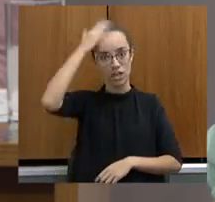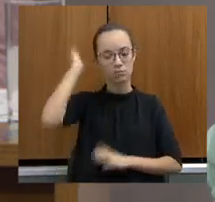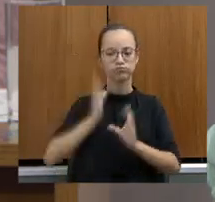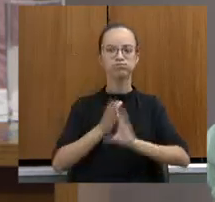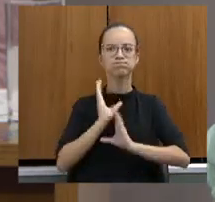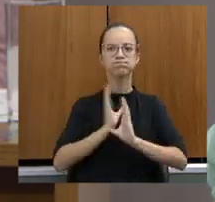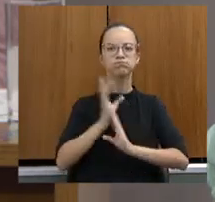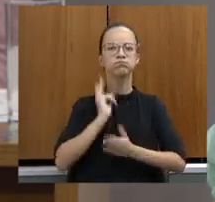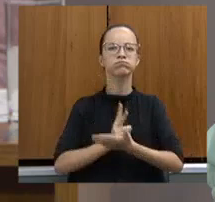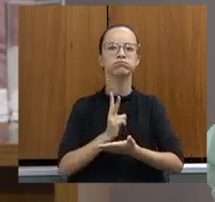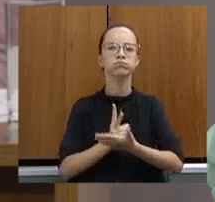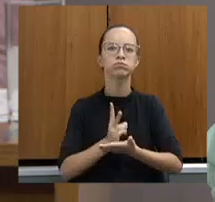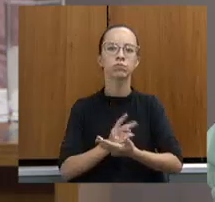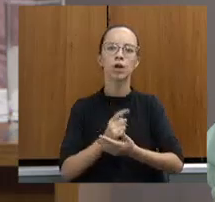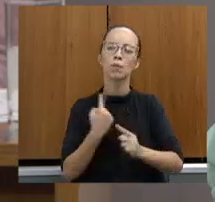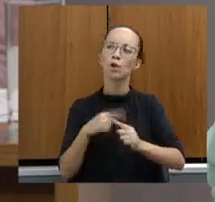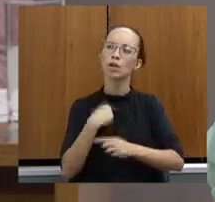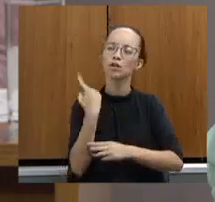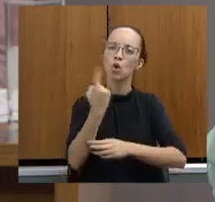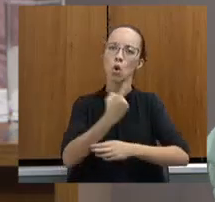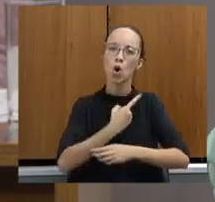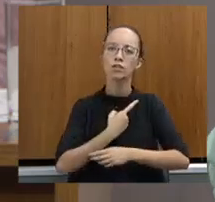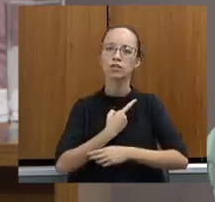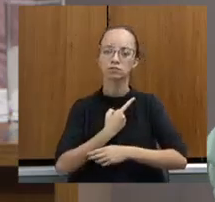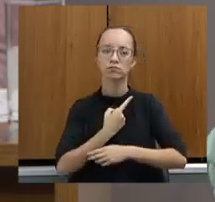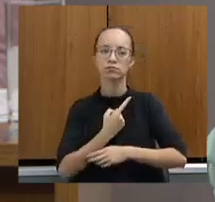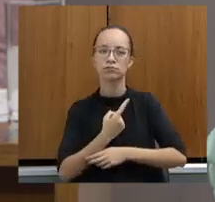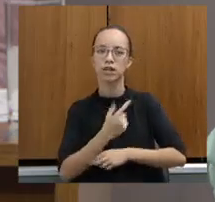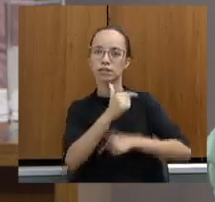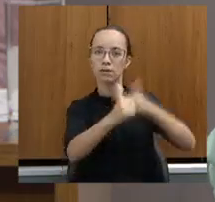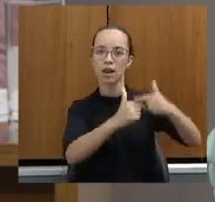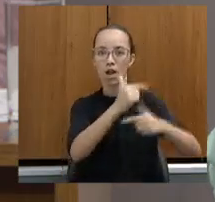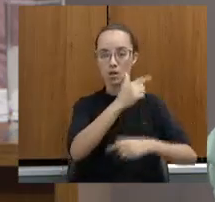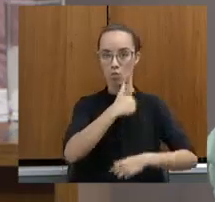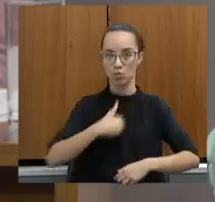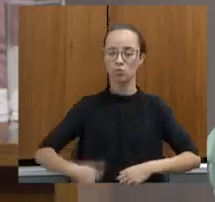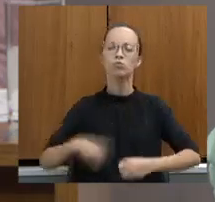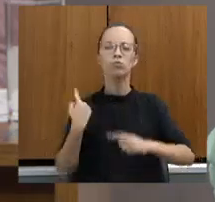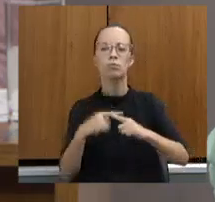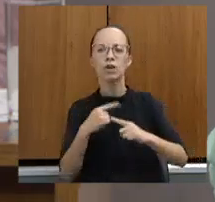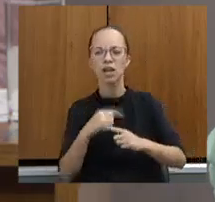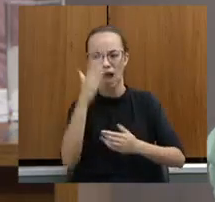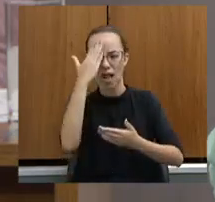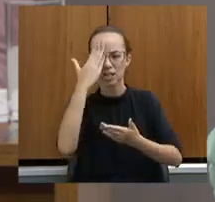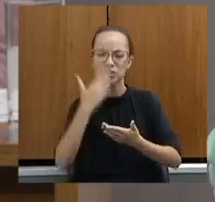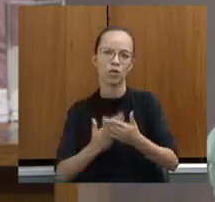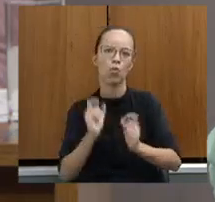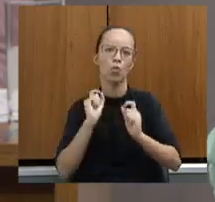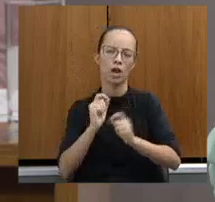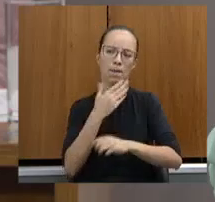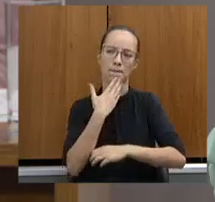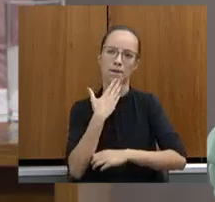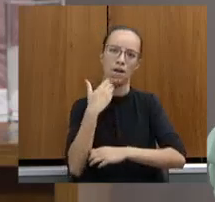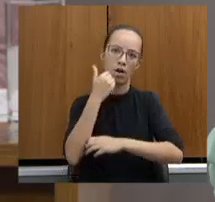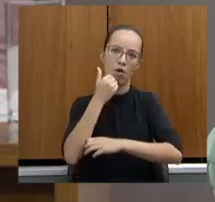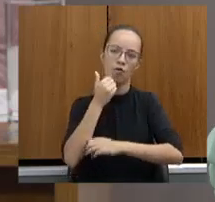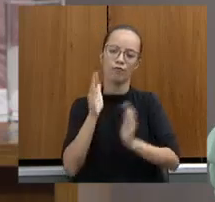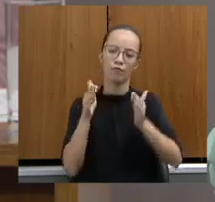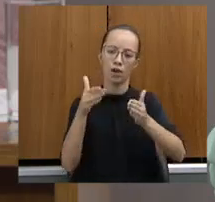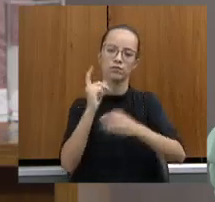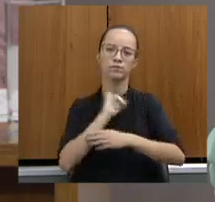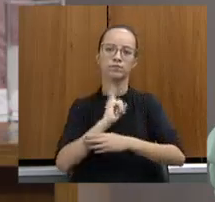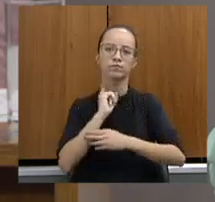orienta porque nós estamos lá no governo do estado para fazer o que nós acreditamos ser o melhor para Minas Gerais